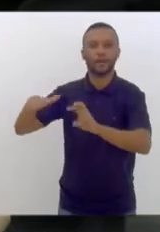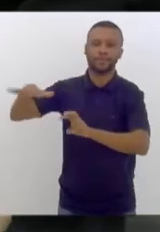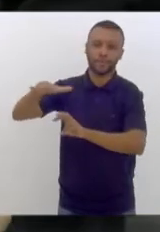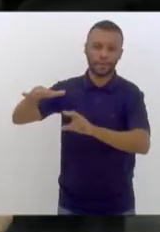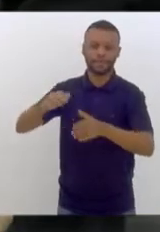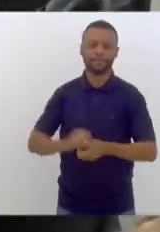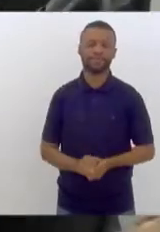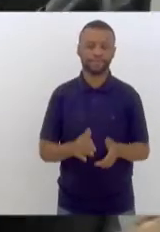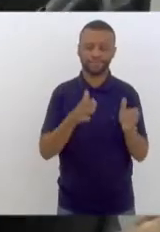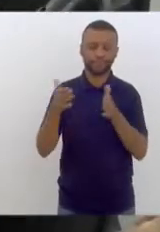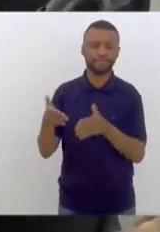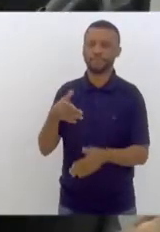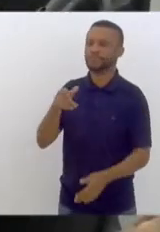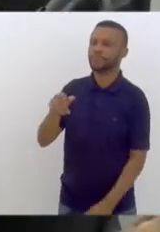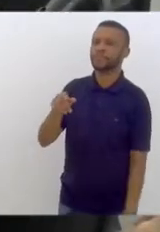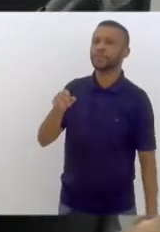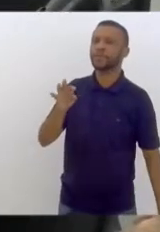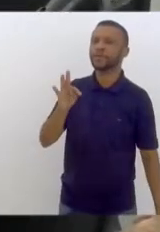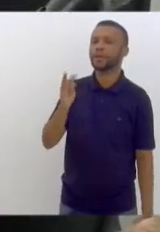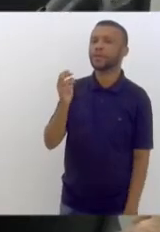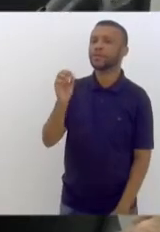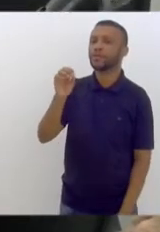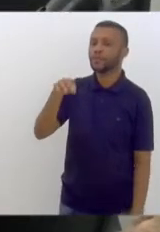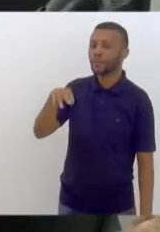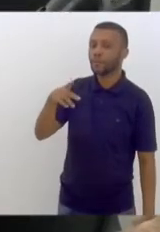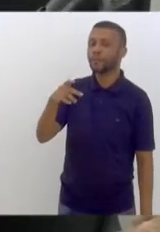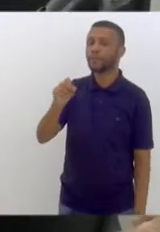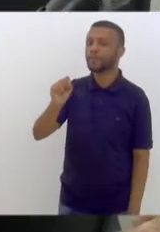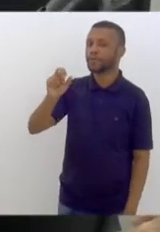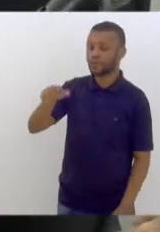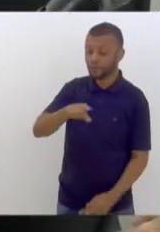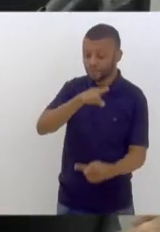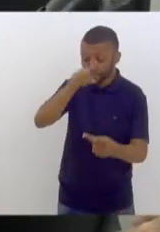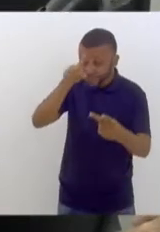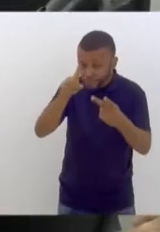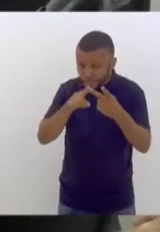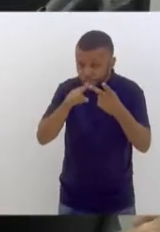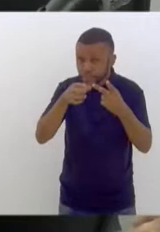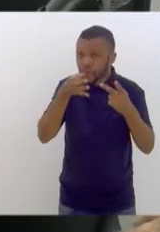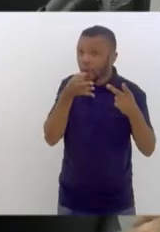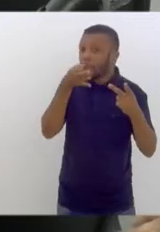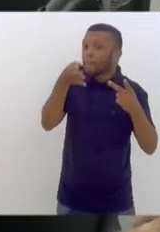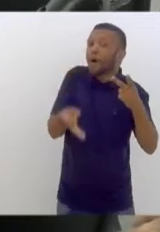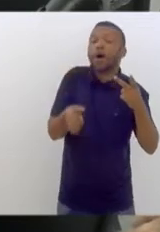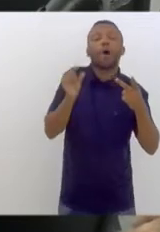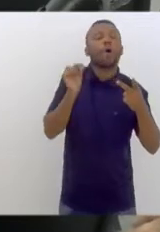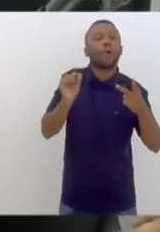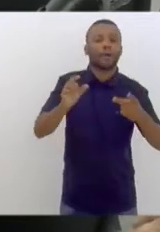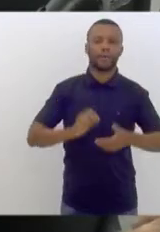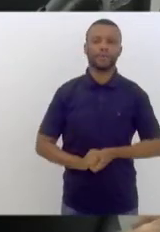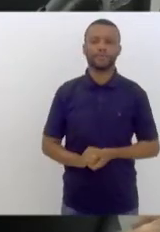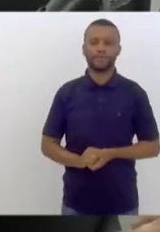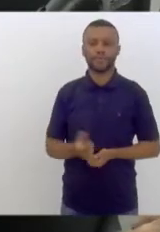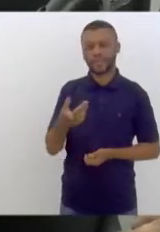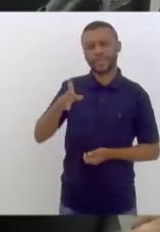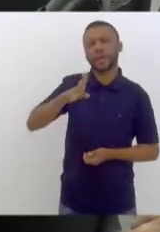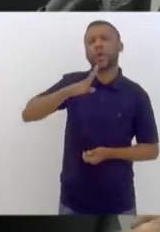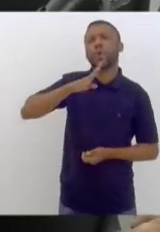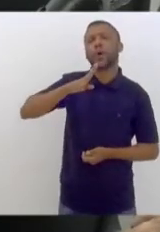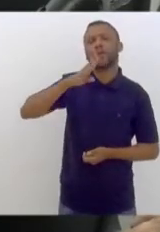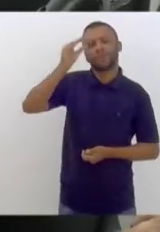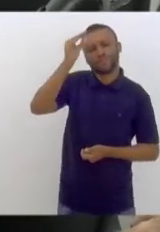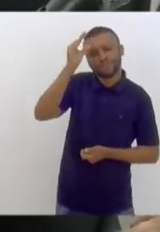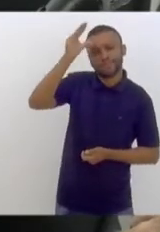Dr. Thompson, o segundo ponto que eu lhe arguo é se o senhor tem conhecimento, até porque